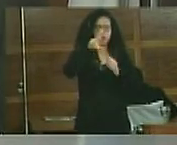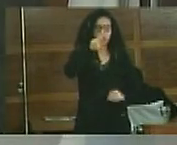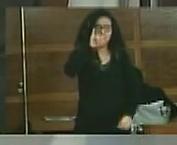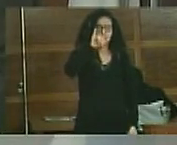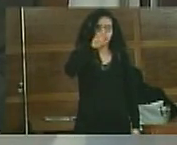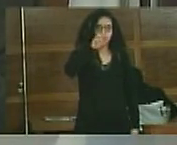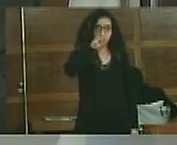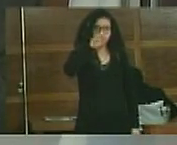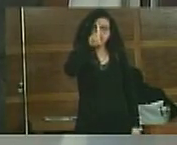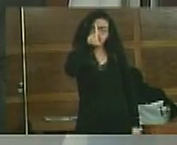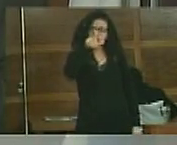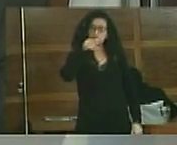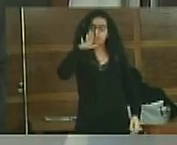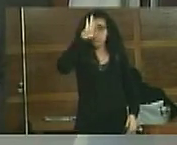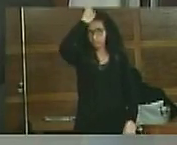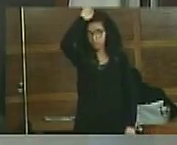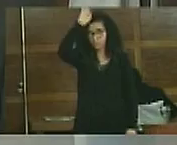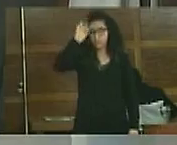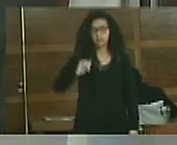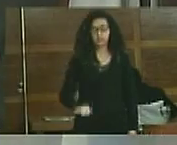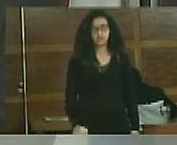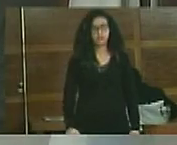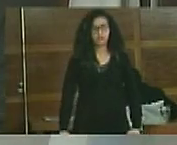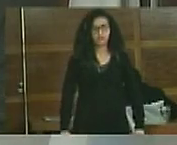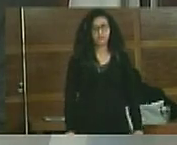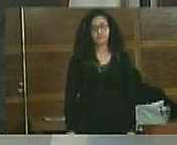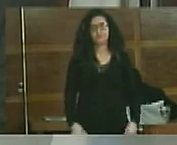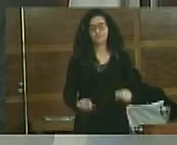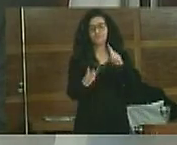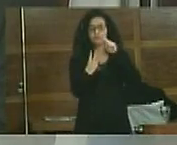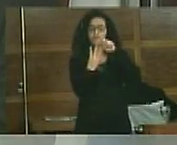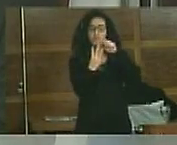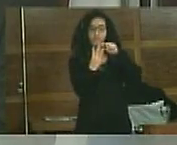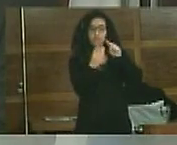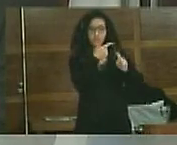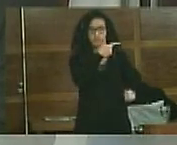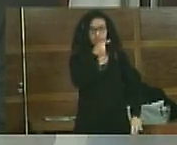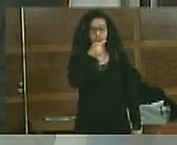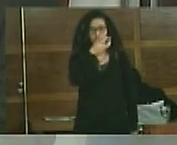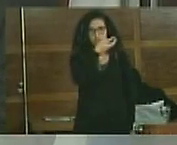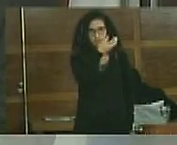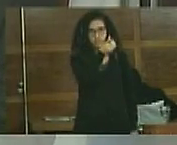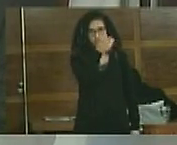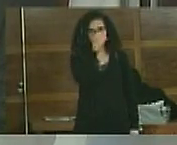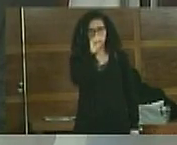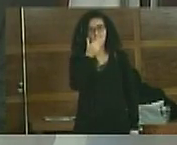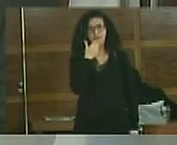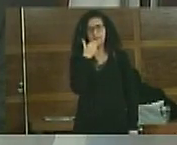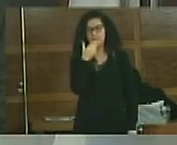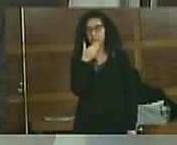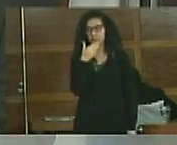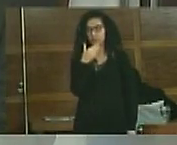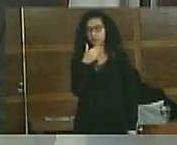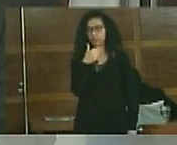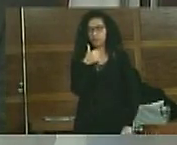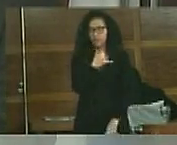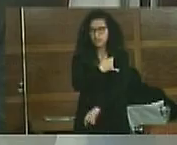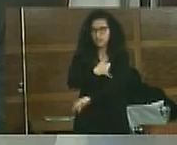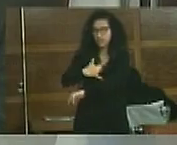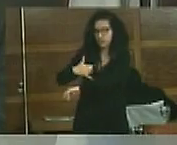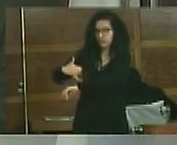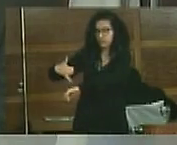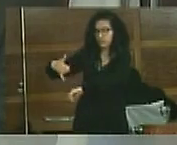bairro Parque das Palmeiras. Outra indicação, 2760, solicitando o asfaltamento